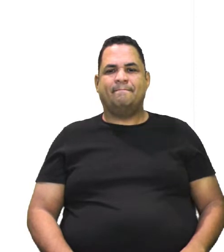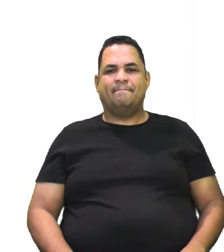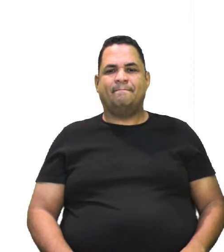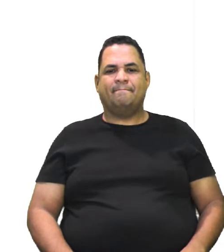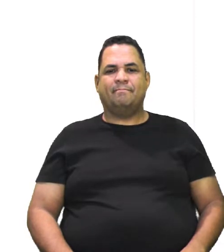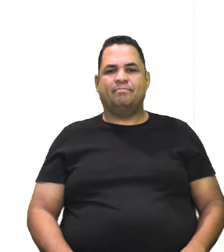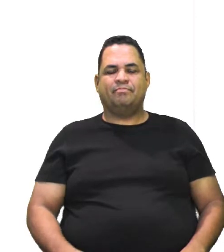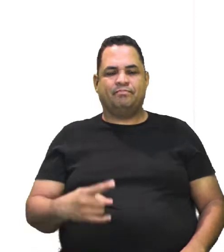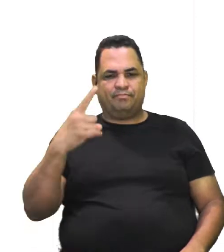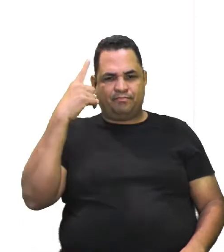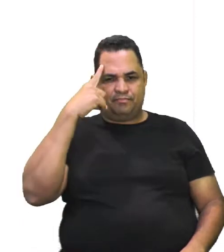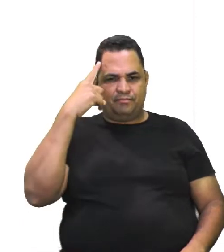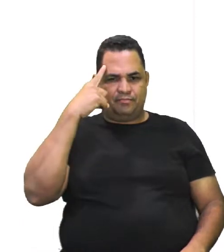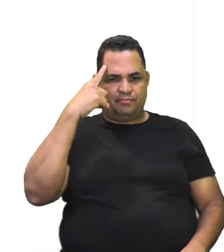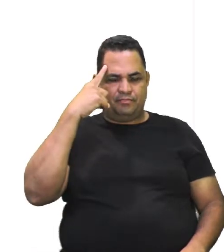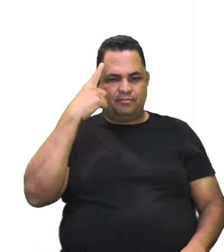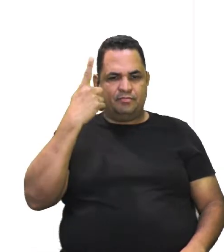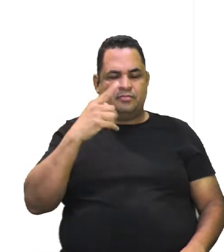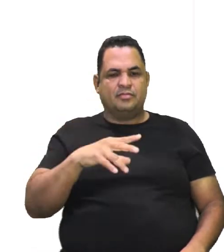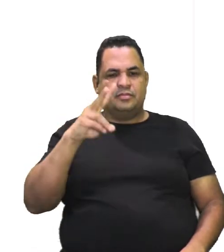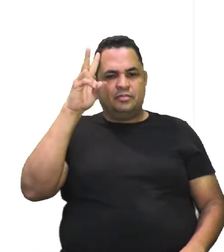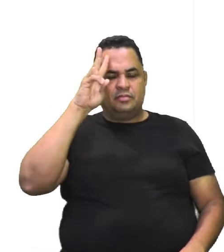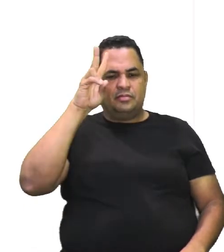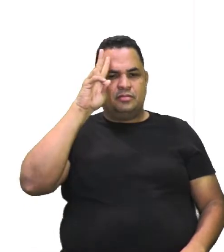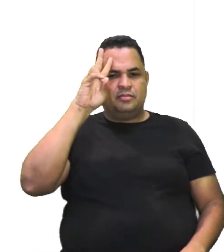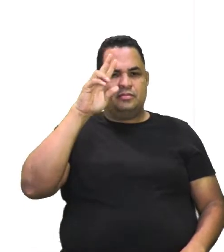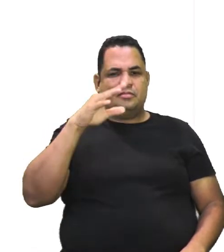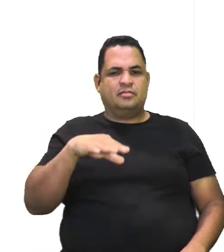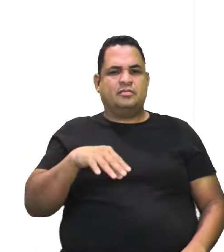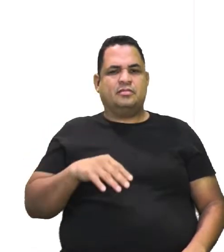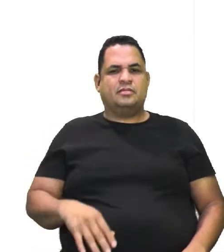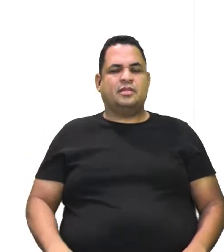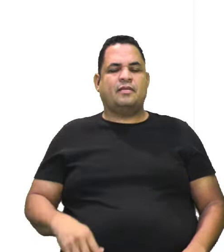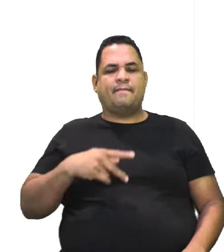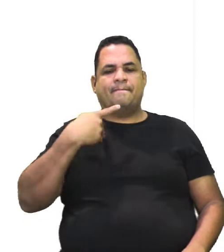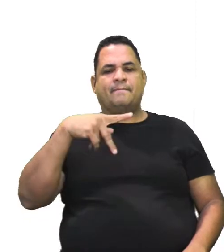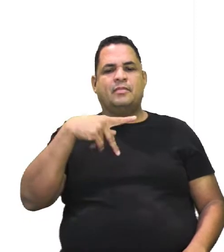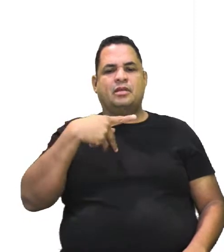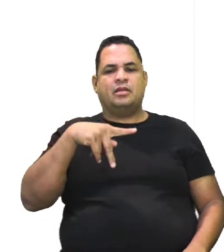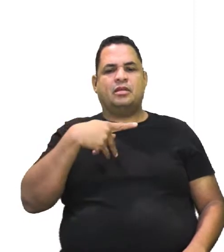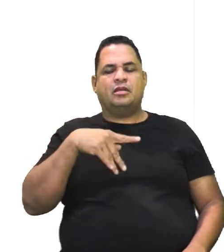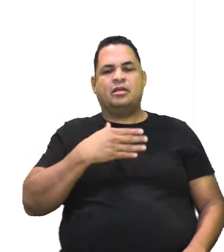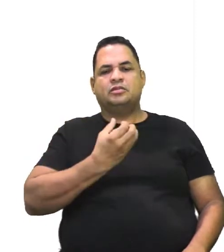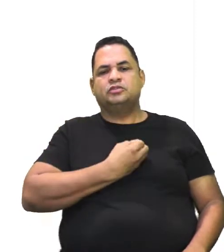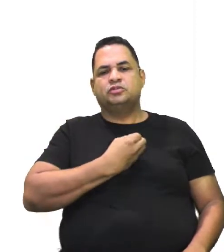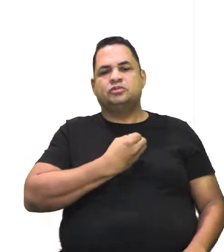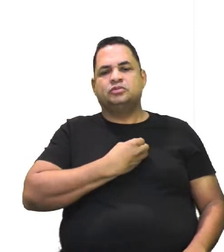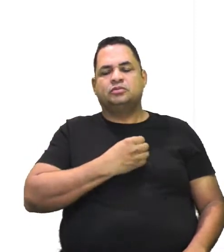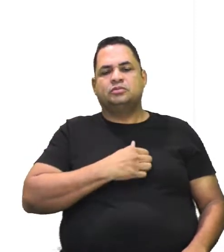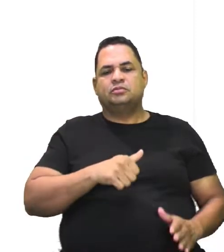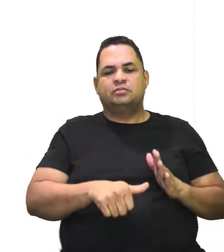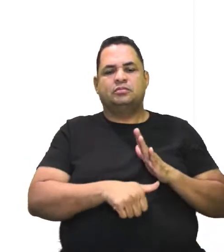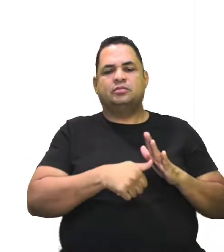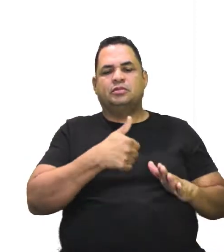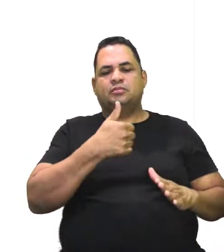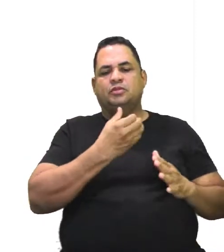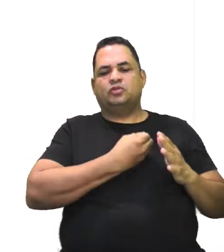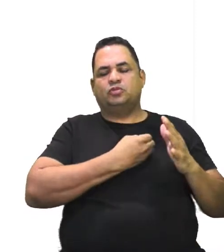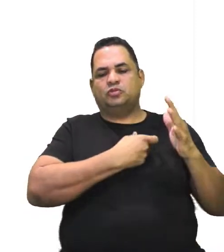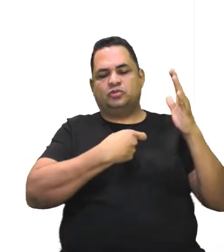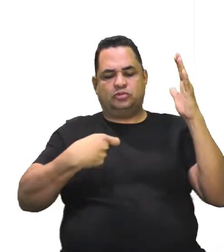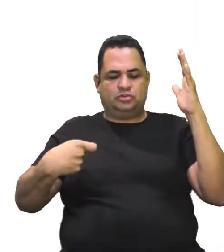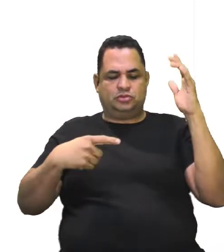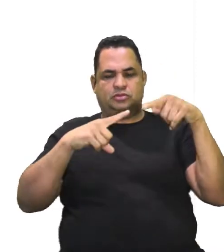Muito bem, pensa. Lembrando que no par ordenado é uma ordem, né? Primeiro os valores de x